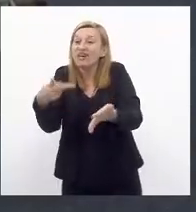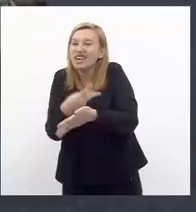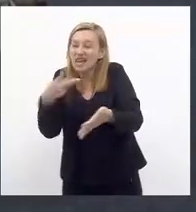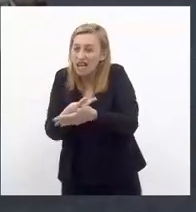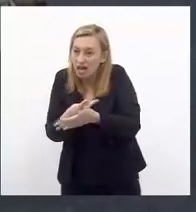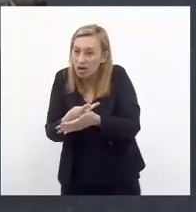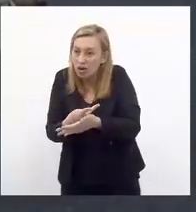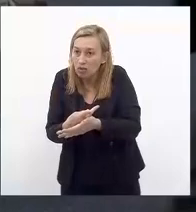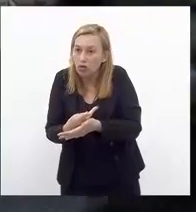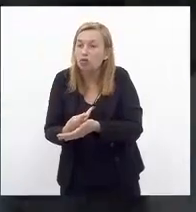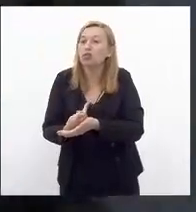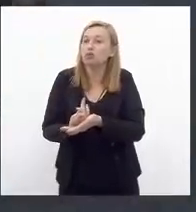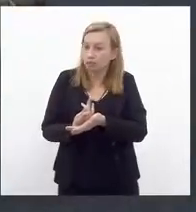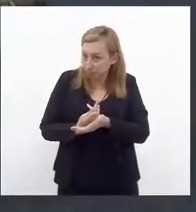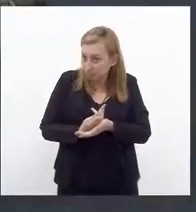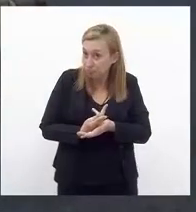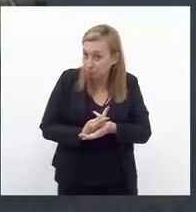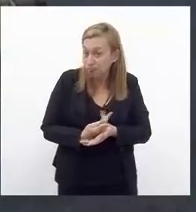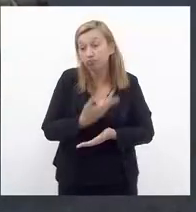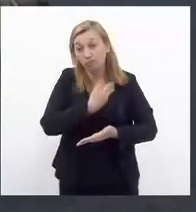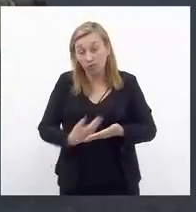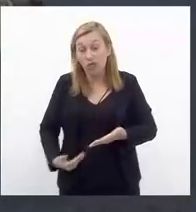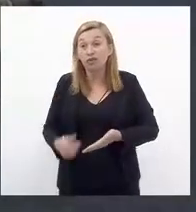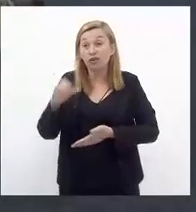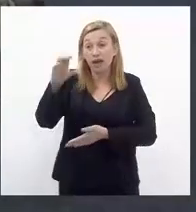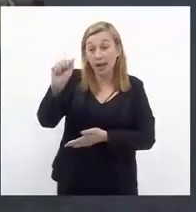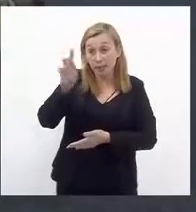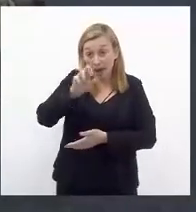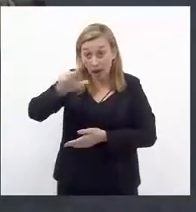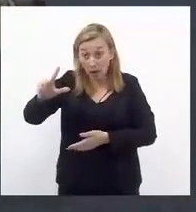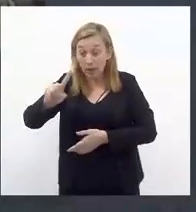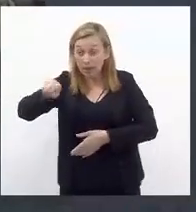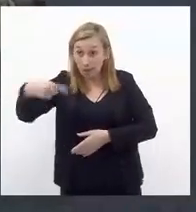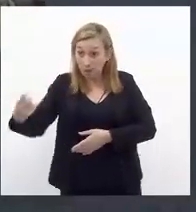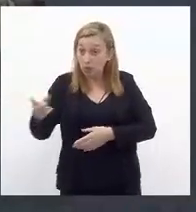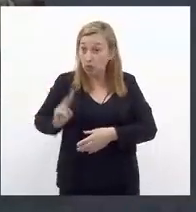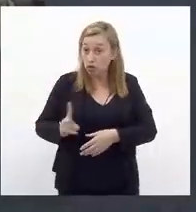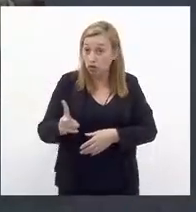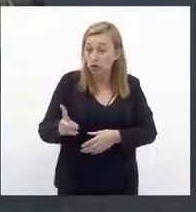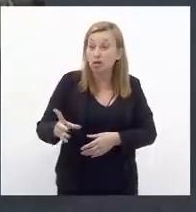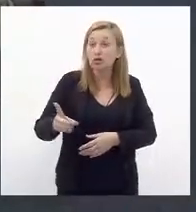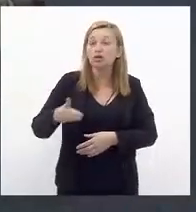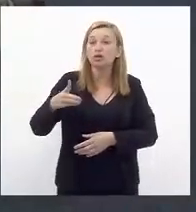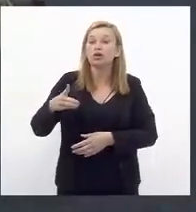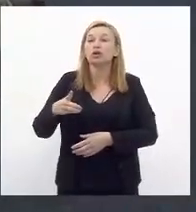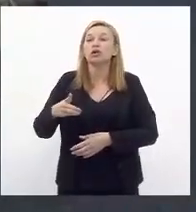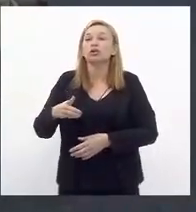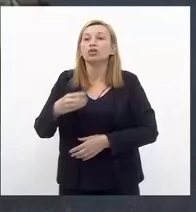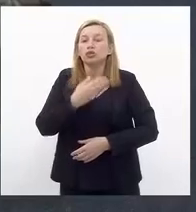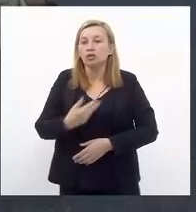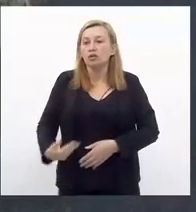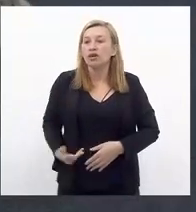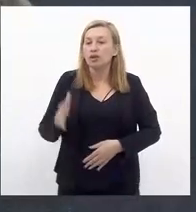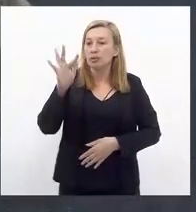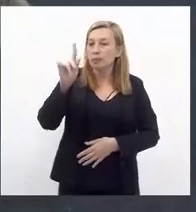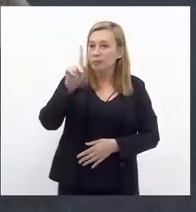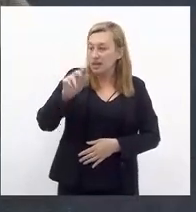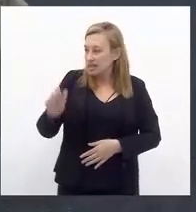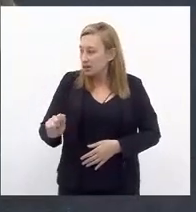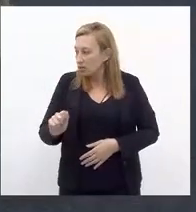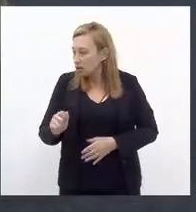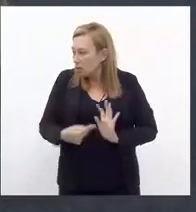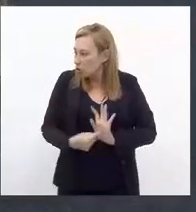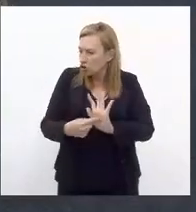acordo esse fechado no governo Cabral e depois com continuidade no governo Pezão dois eles têm apontado